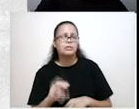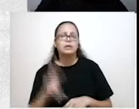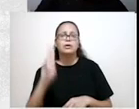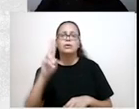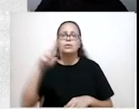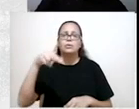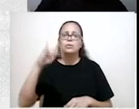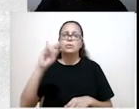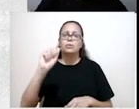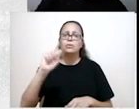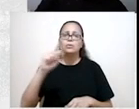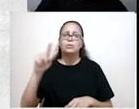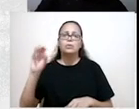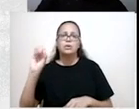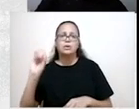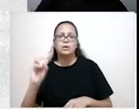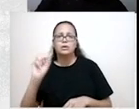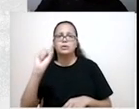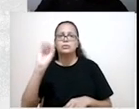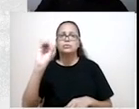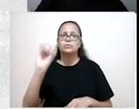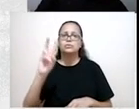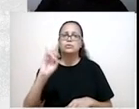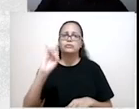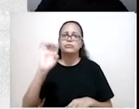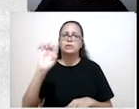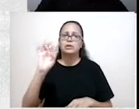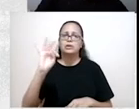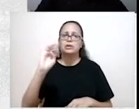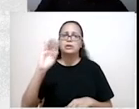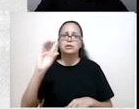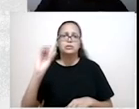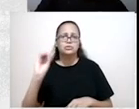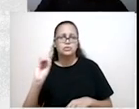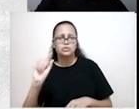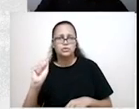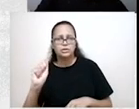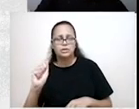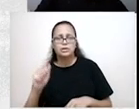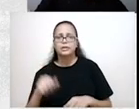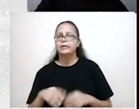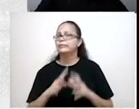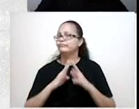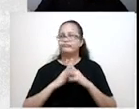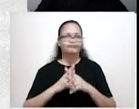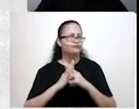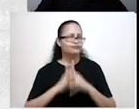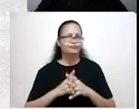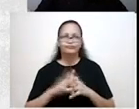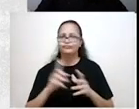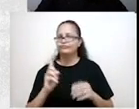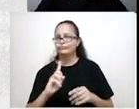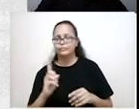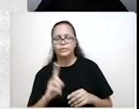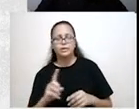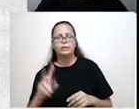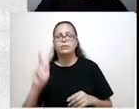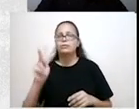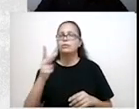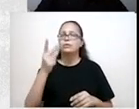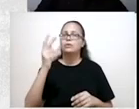em conflito nesse período com Hitler. Então ele podia concentrar todas as suas